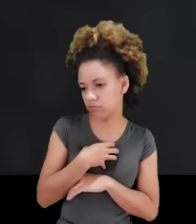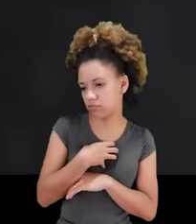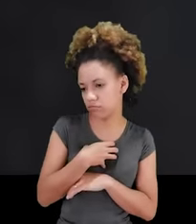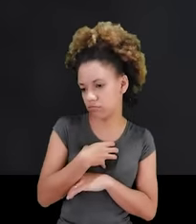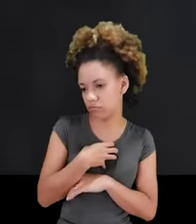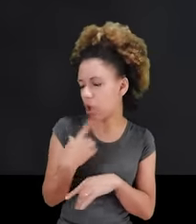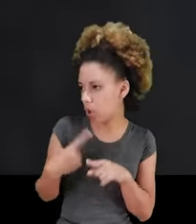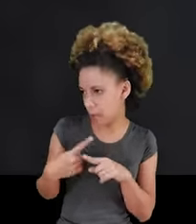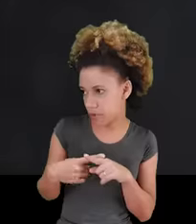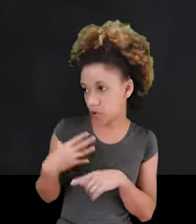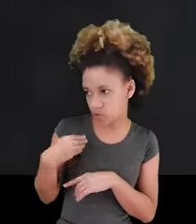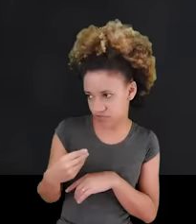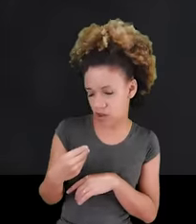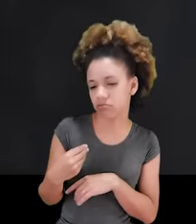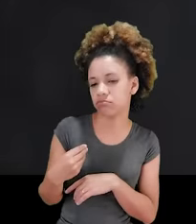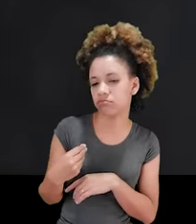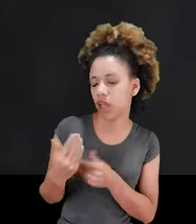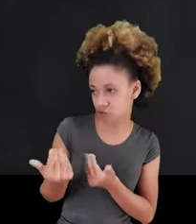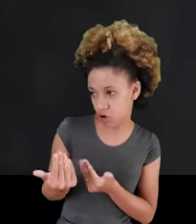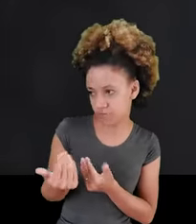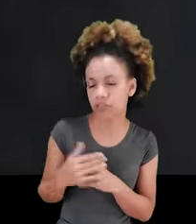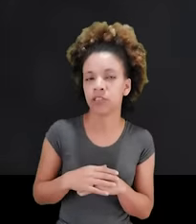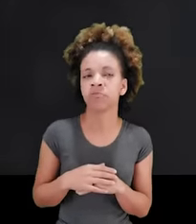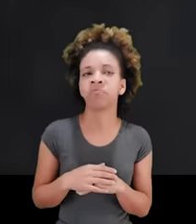porque os meus filhos mais novos, o mais novo,